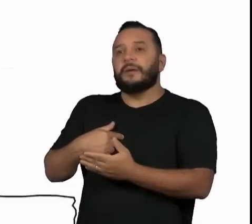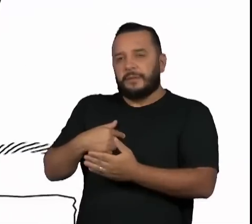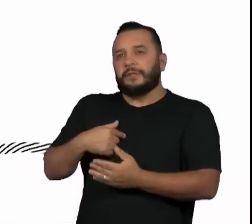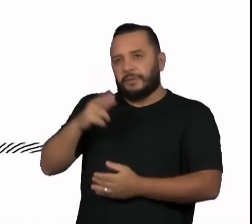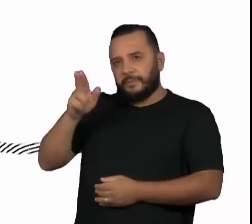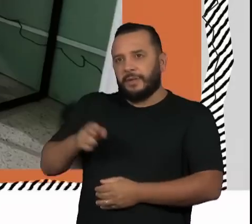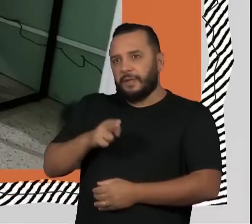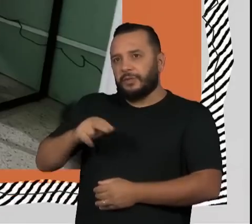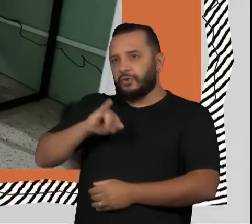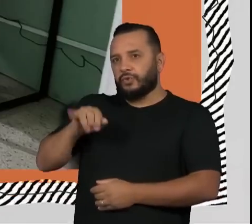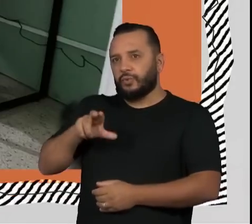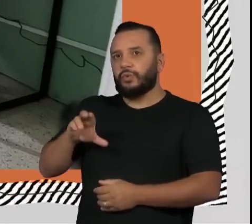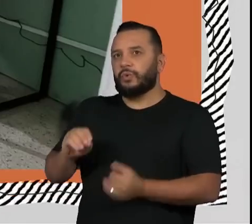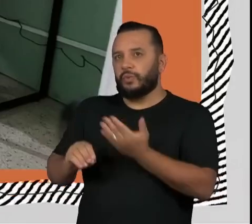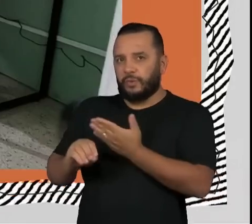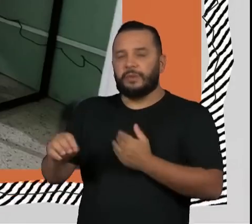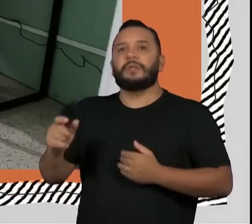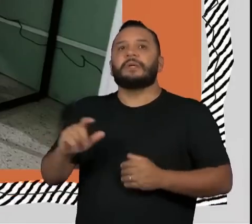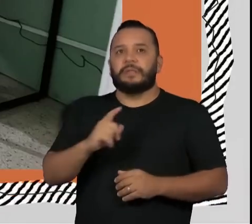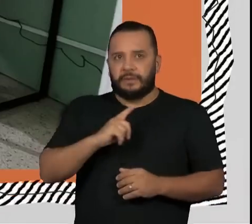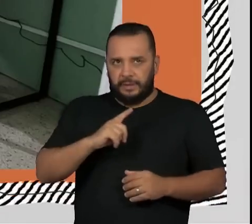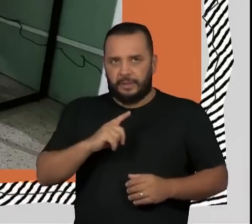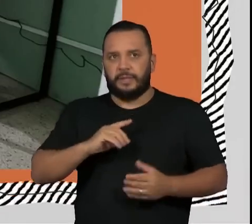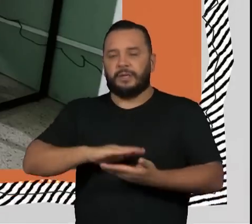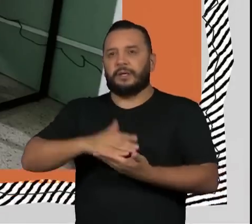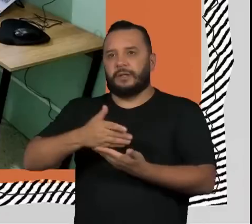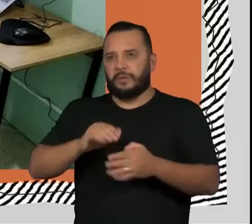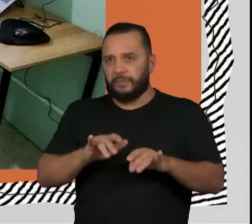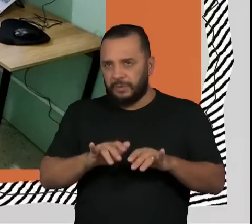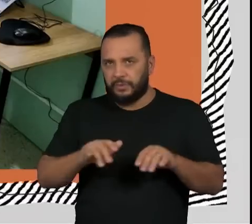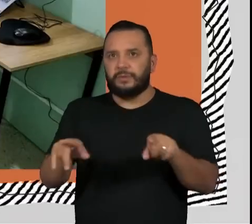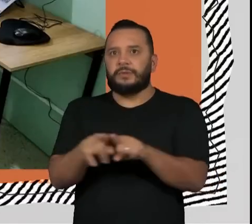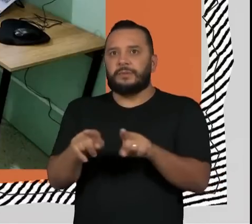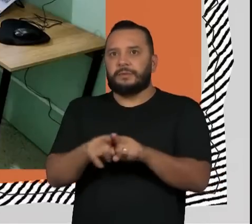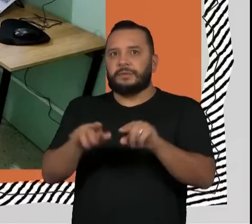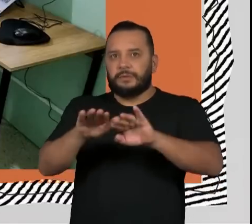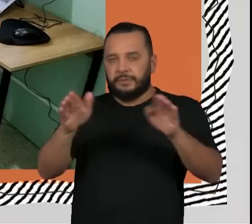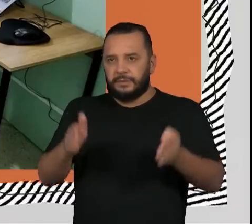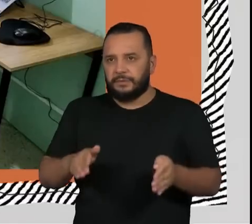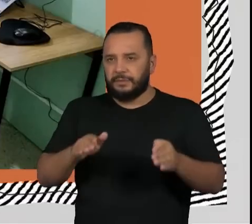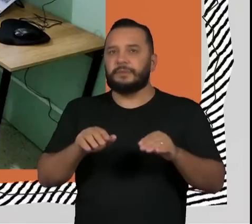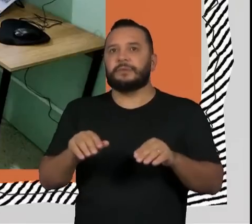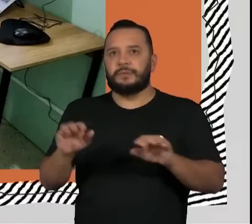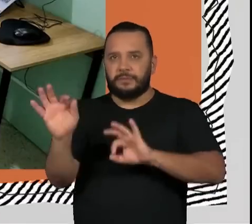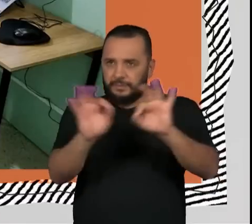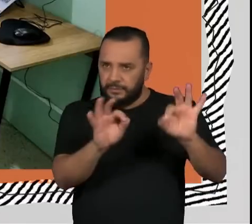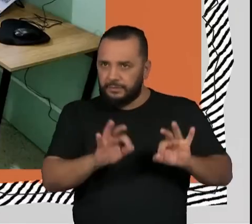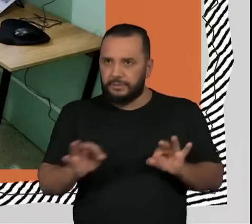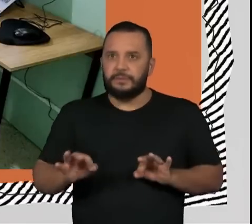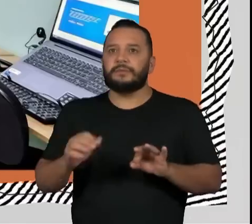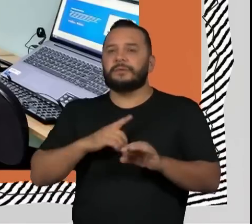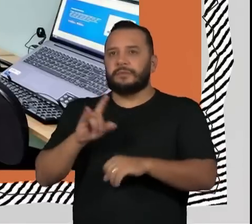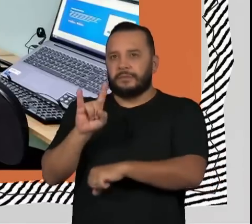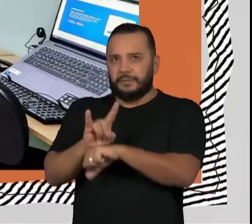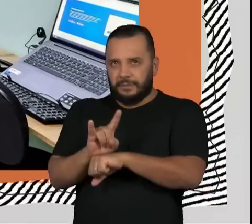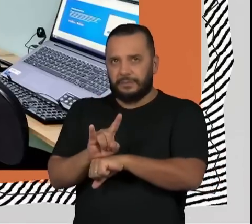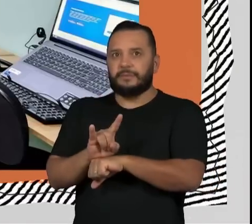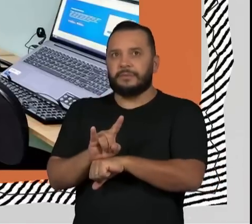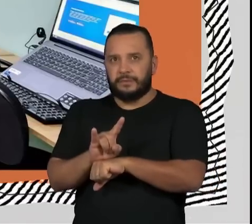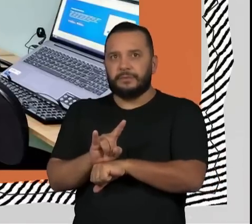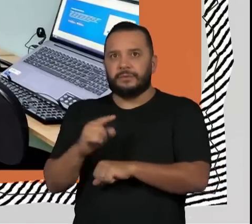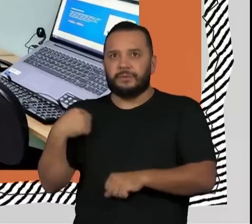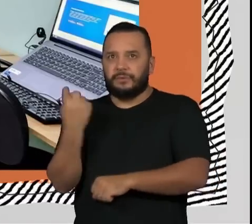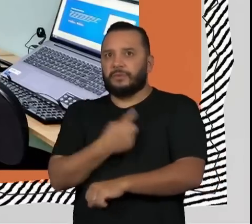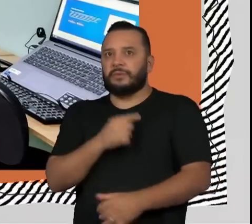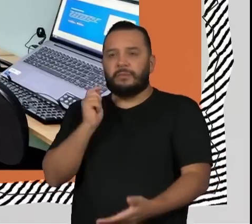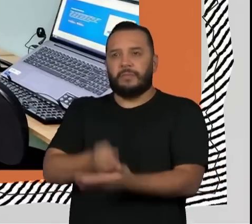Cracolândia. Sim. A gente colocou as mesas, colocou os computadores de última geração, reformou a sala, colocou Wi-Fi e a gente banca